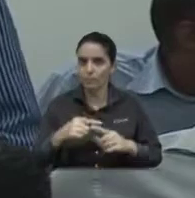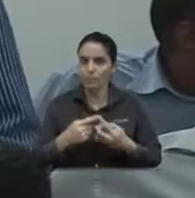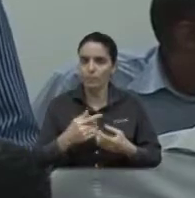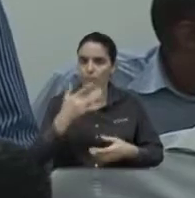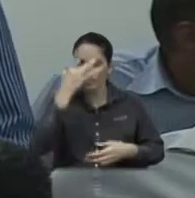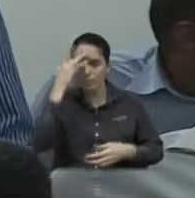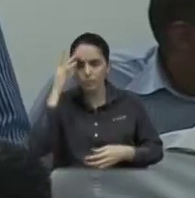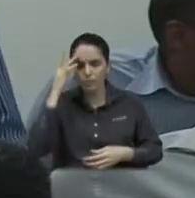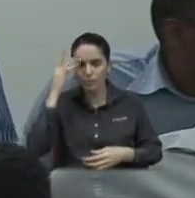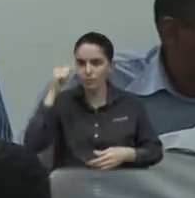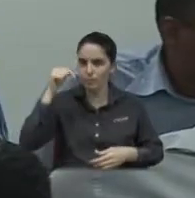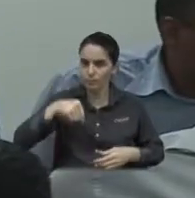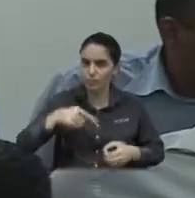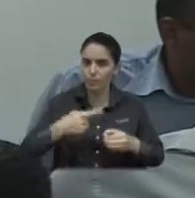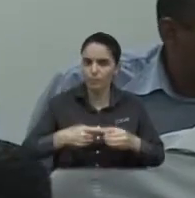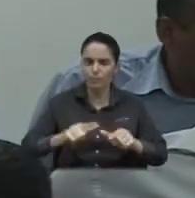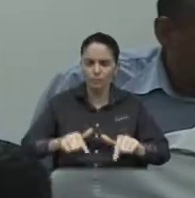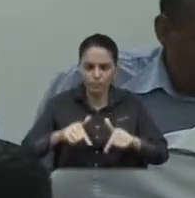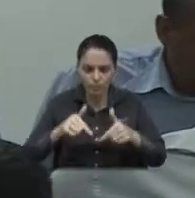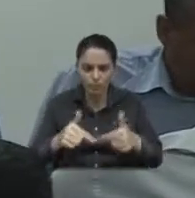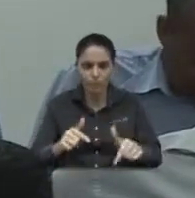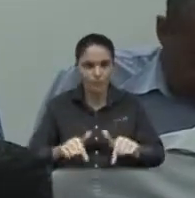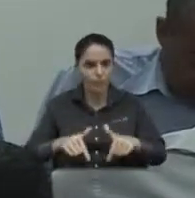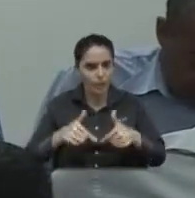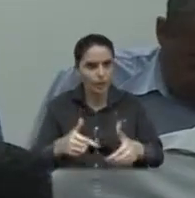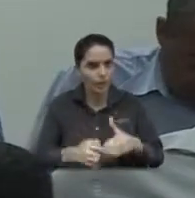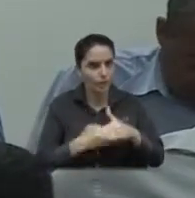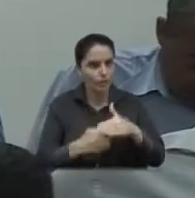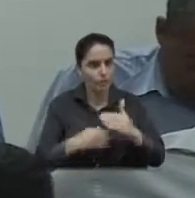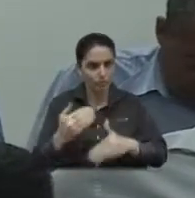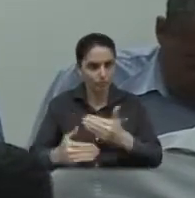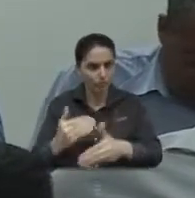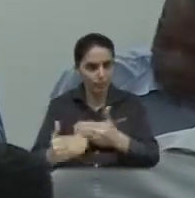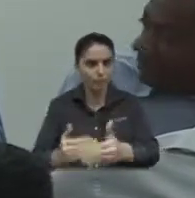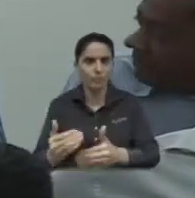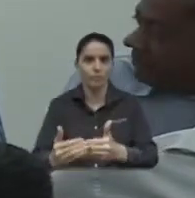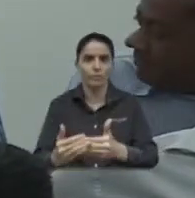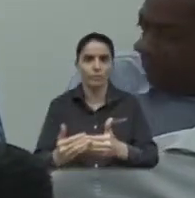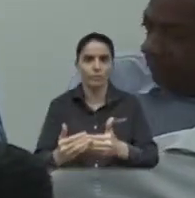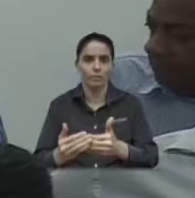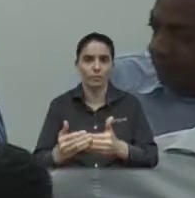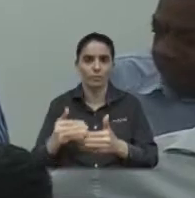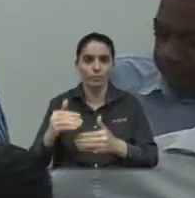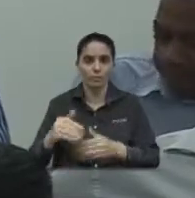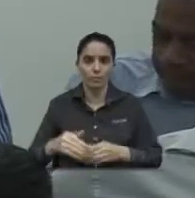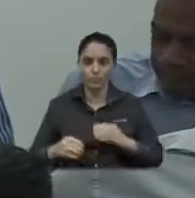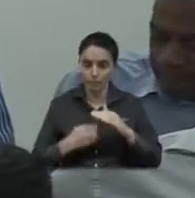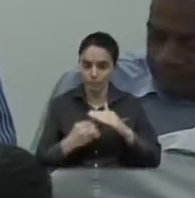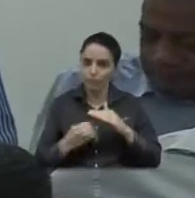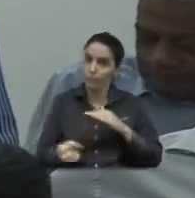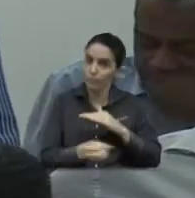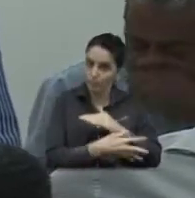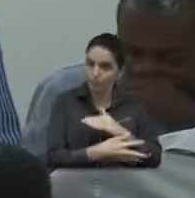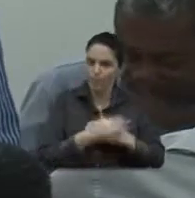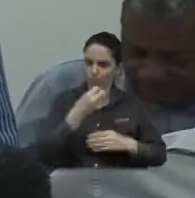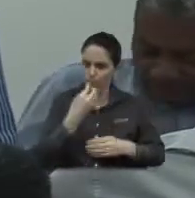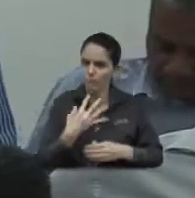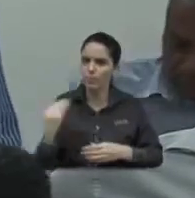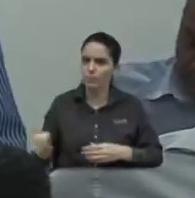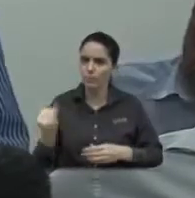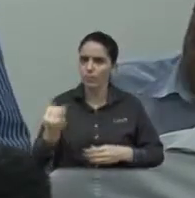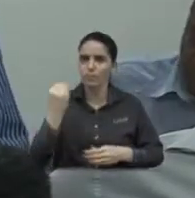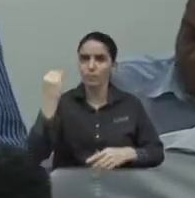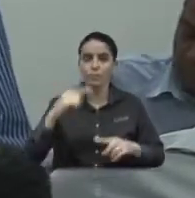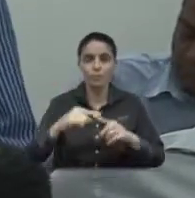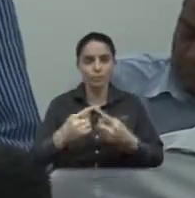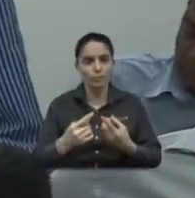insistindo, lutando para que continue com a sua empresa. Trazer de fora é importantíssimo, mas nós estamos aqui produzindo, e o